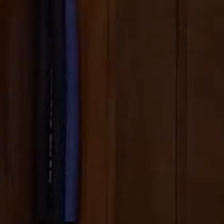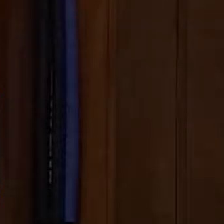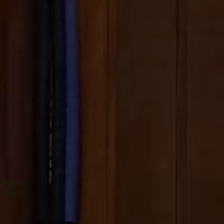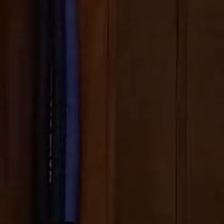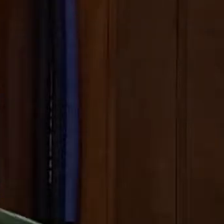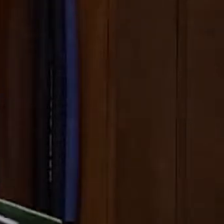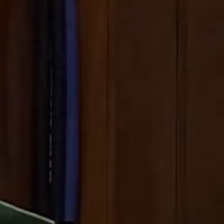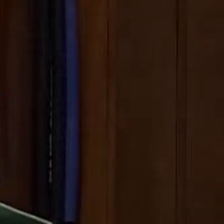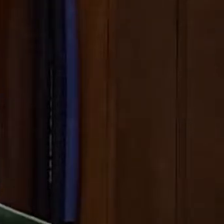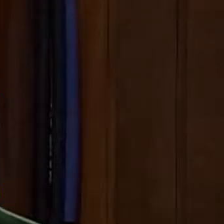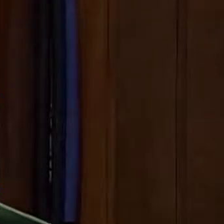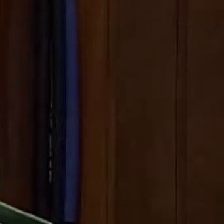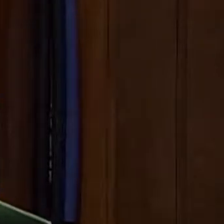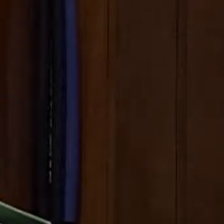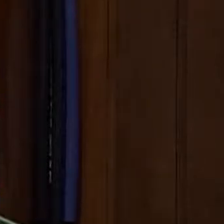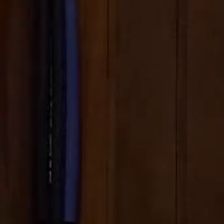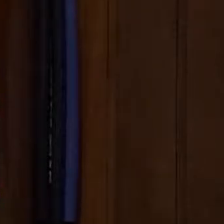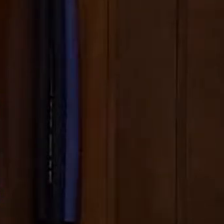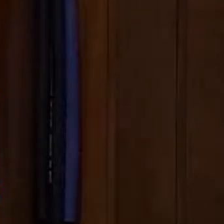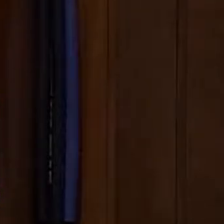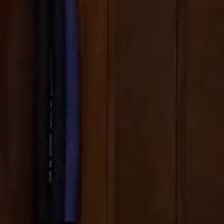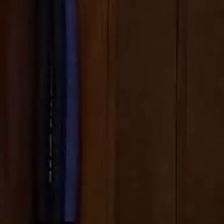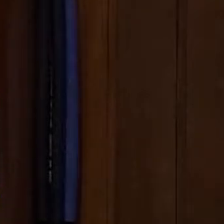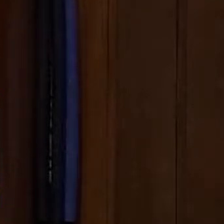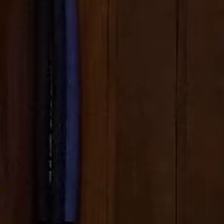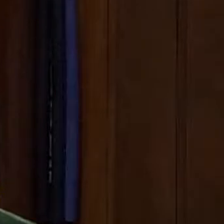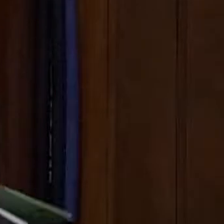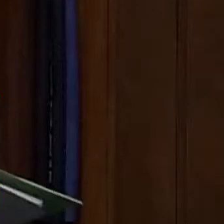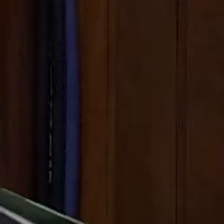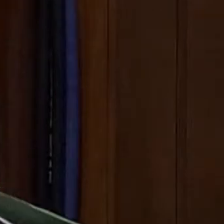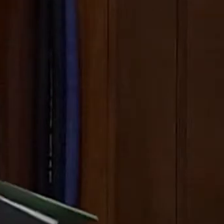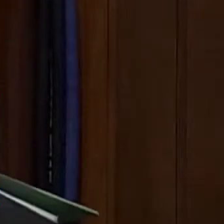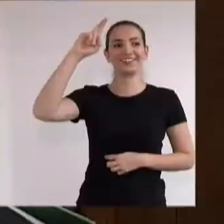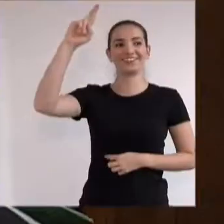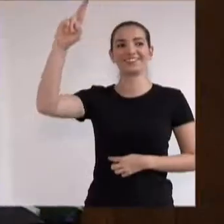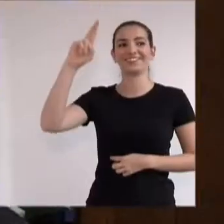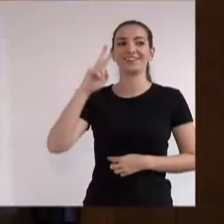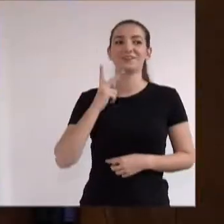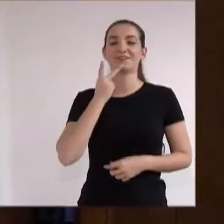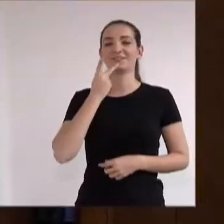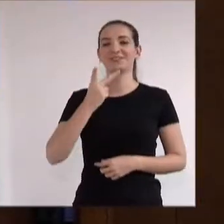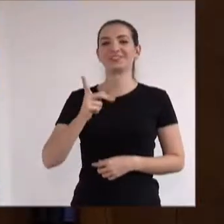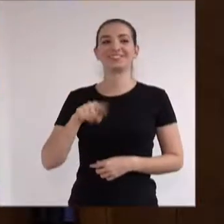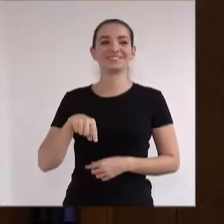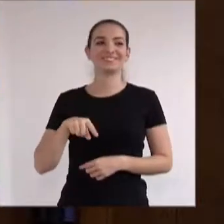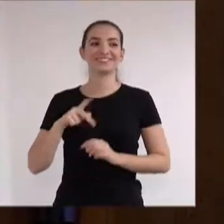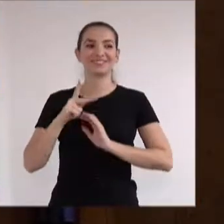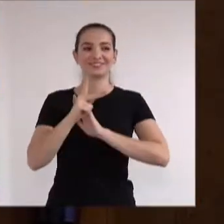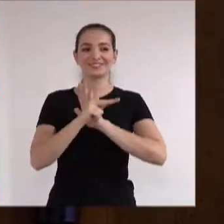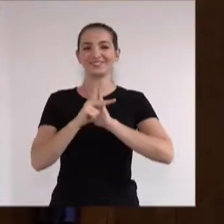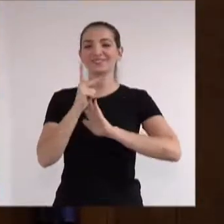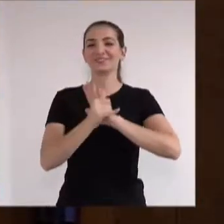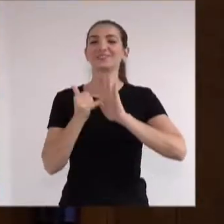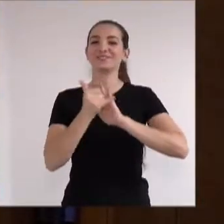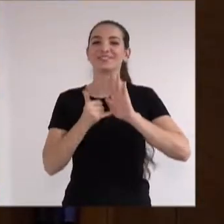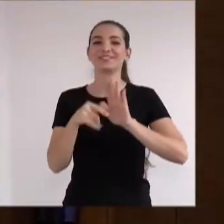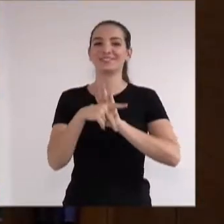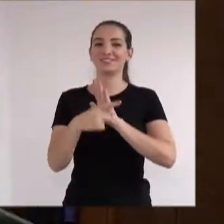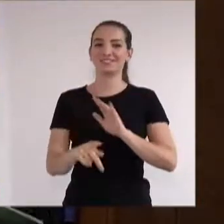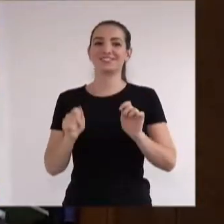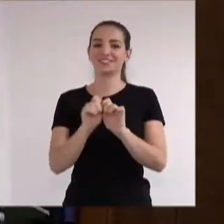educado à parte de Vossa Excelência. E aqui em defesa, obviamente que esse é um projeto da casa, mas ele foi aprovado em novembro